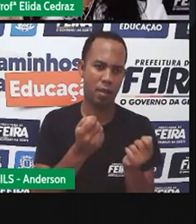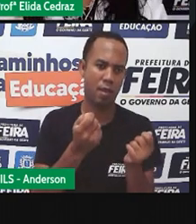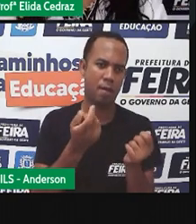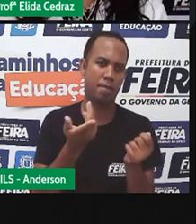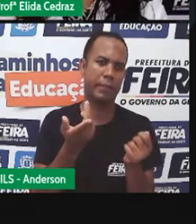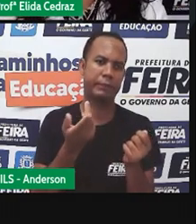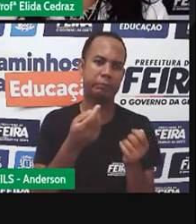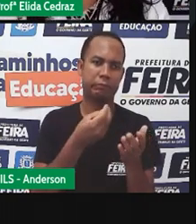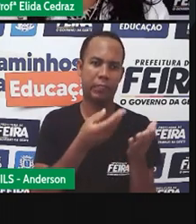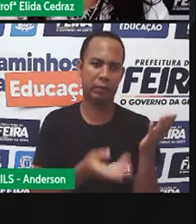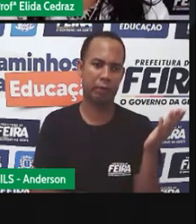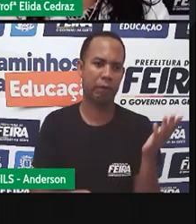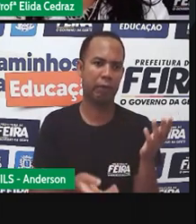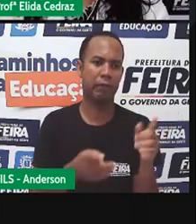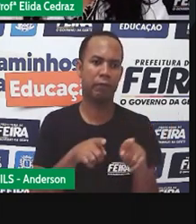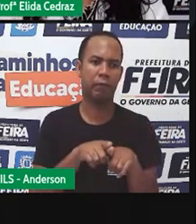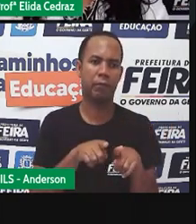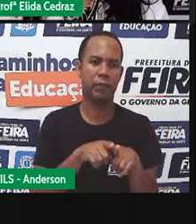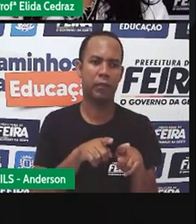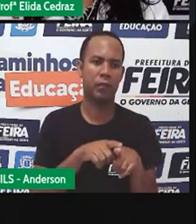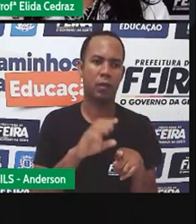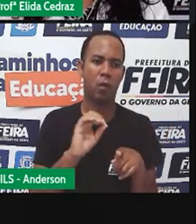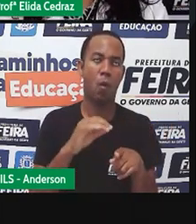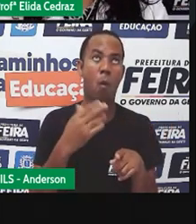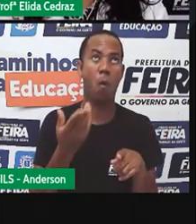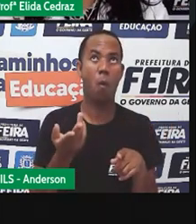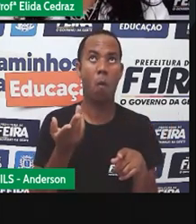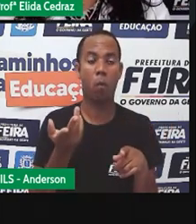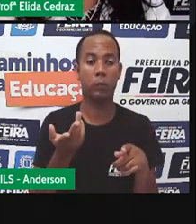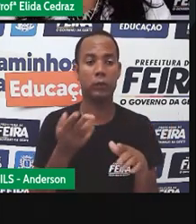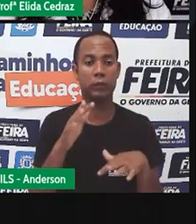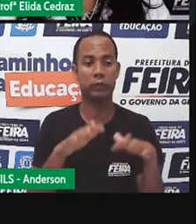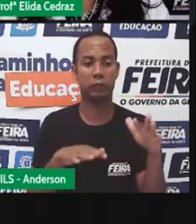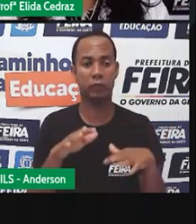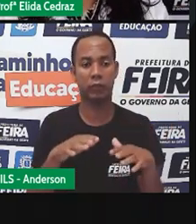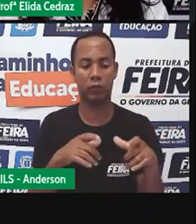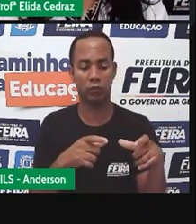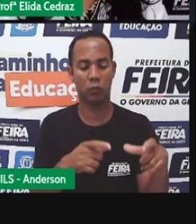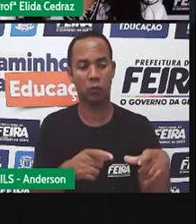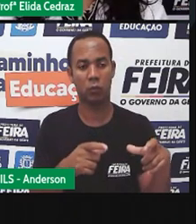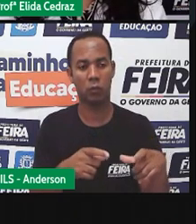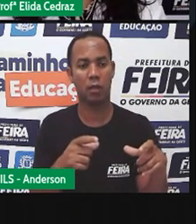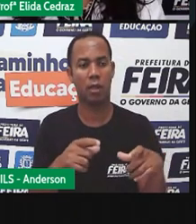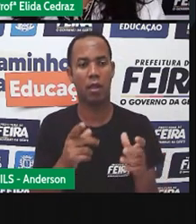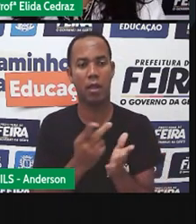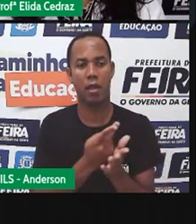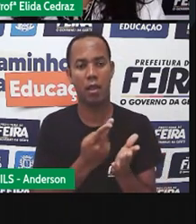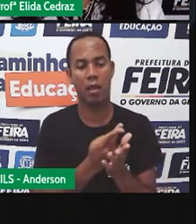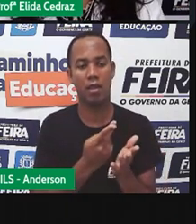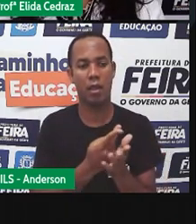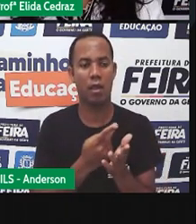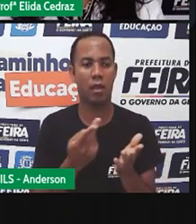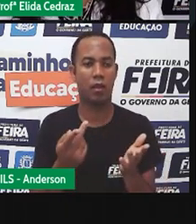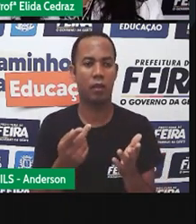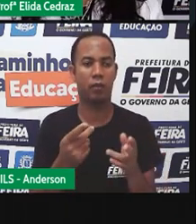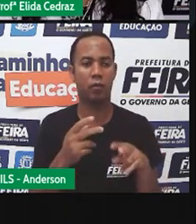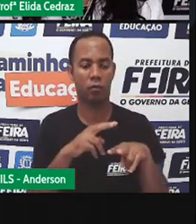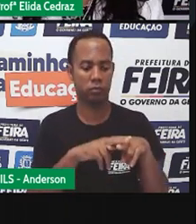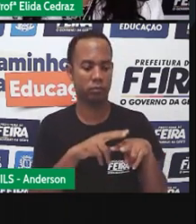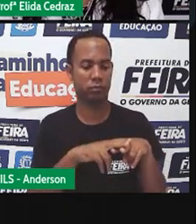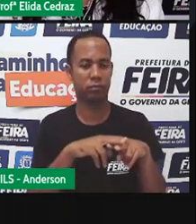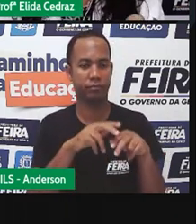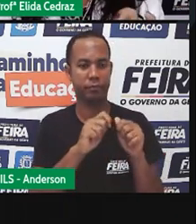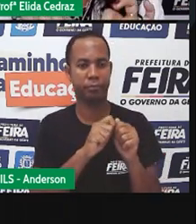o lápis cai no chão, ou a gente deixa ele em algum lugar errado, tipo o sofá ou a cadeira,